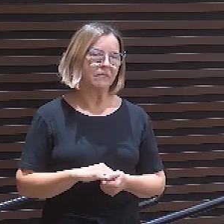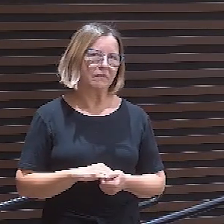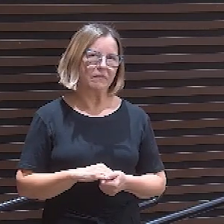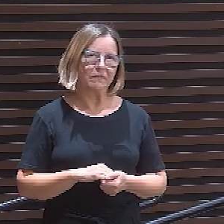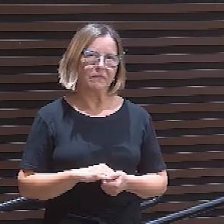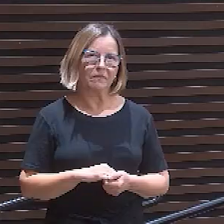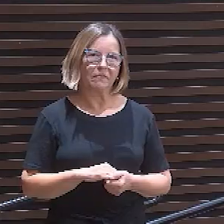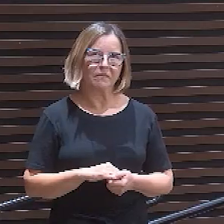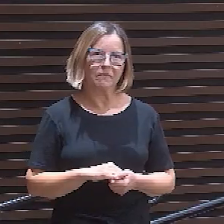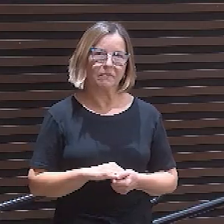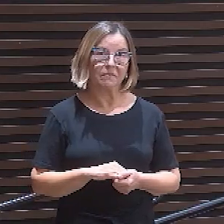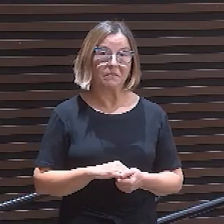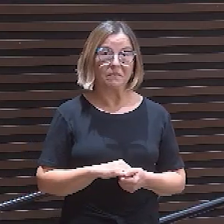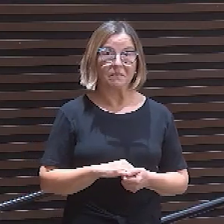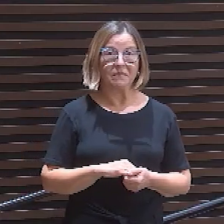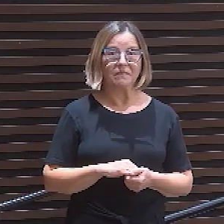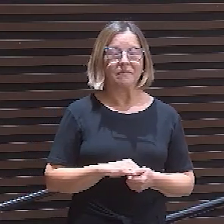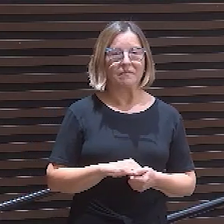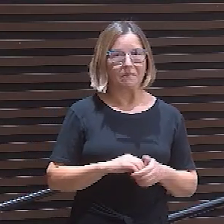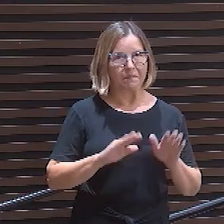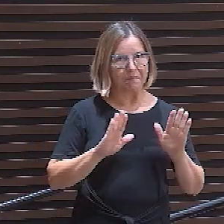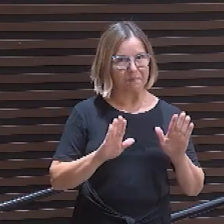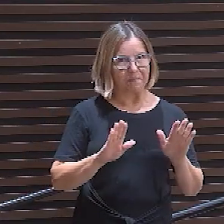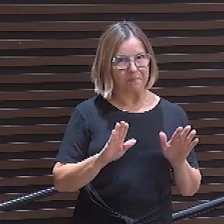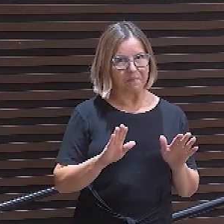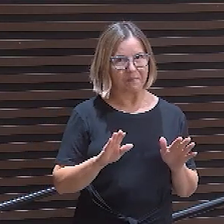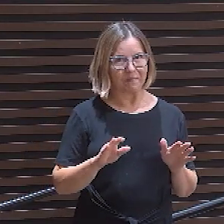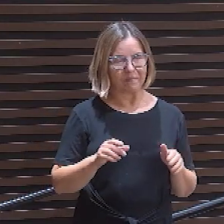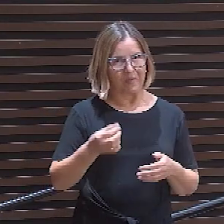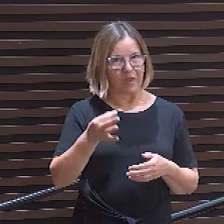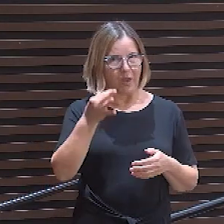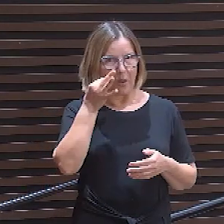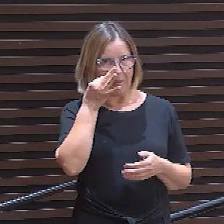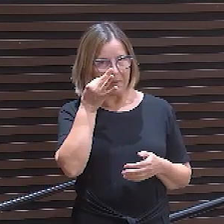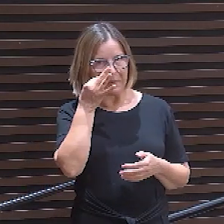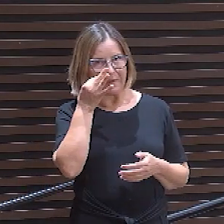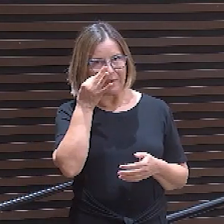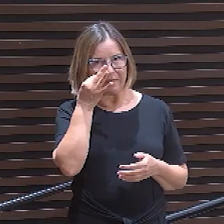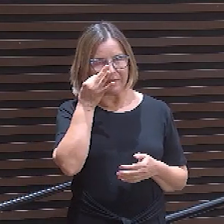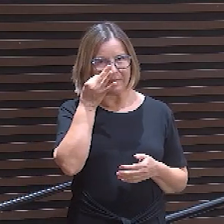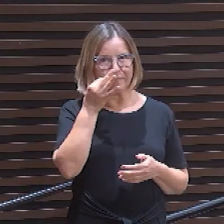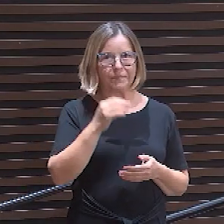Porquanto considerou, olha só,